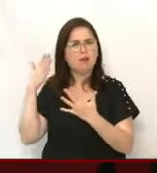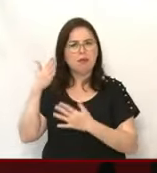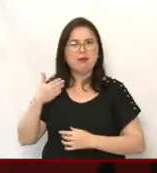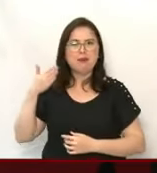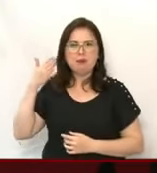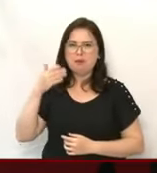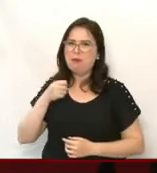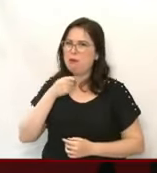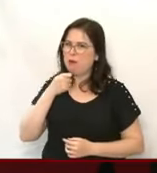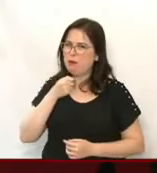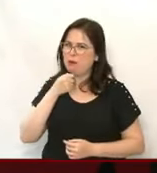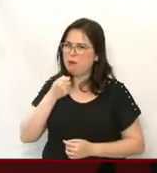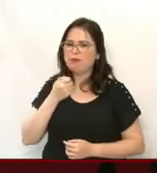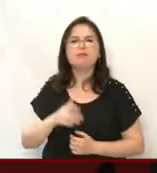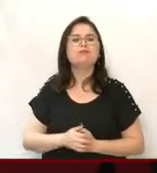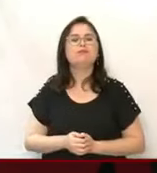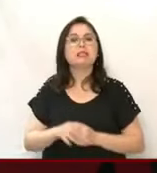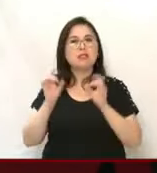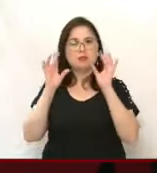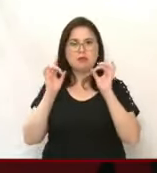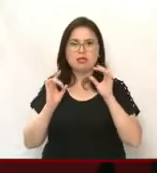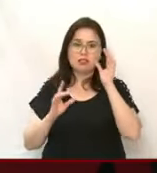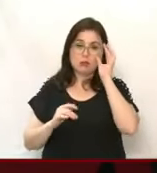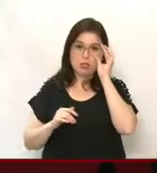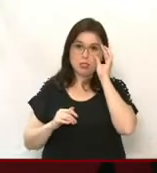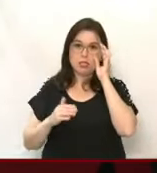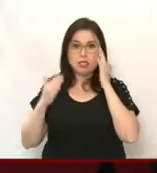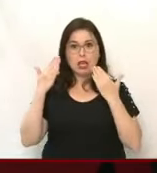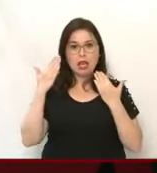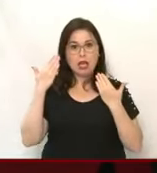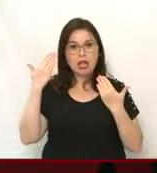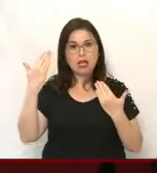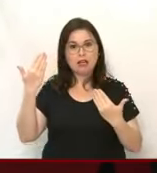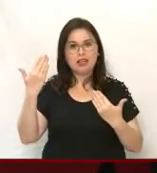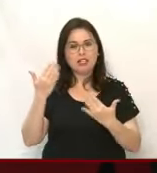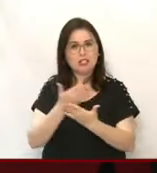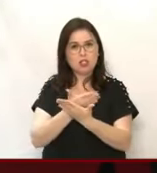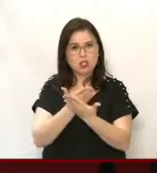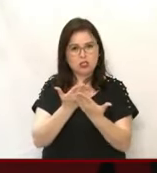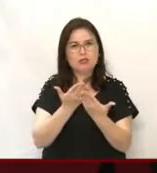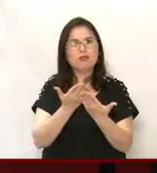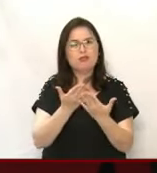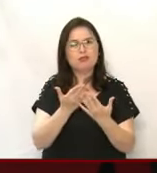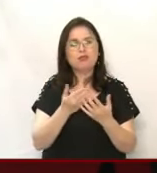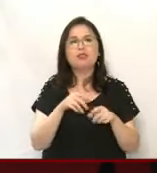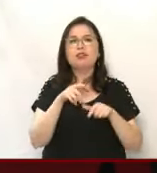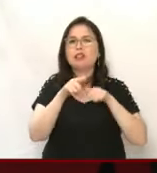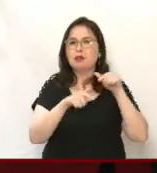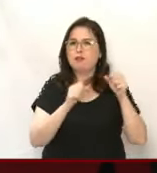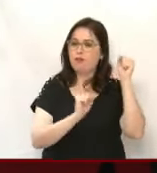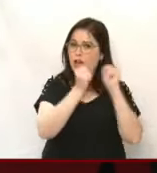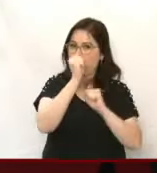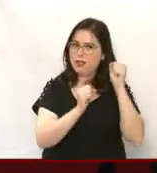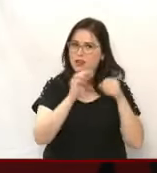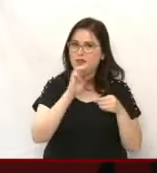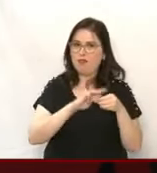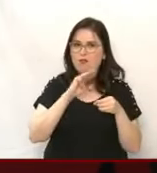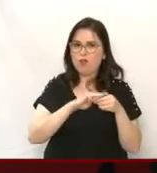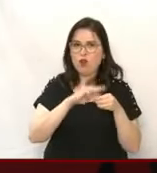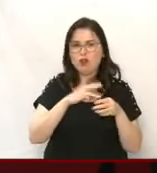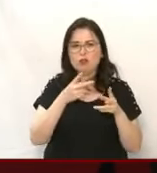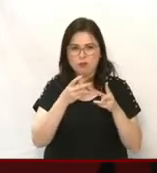categoria, fazer um agradecimento especial aos trabalhadores e trabalhadoras na Volkswagen, que vocês viram aqui no